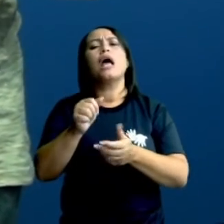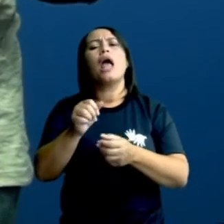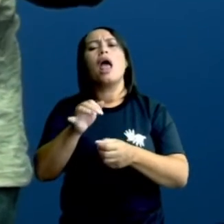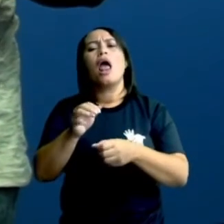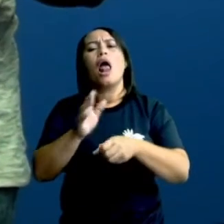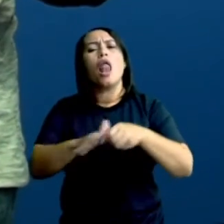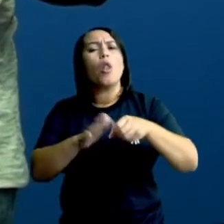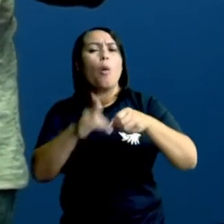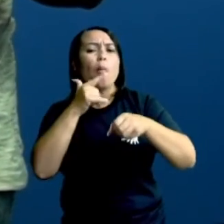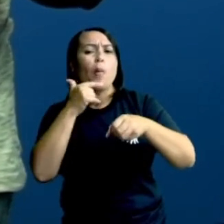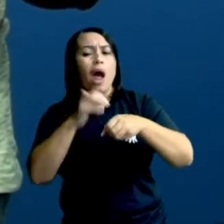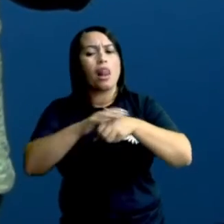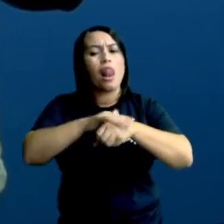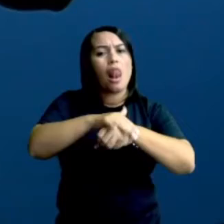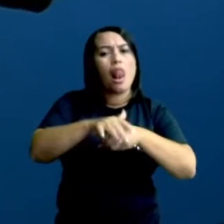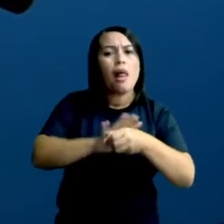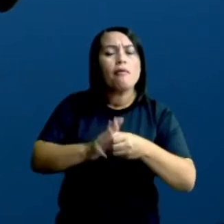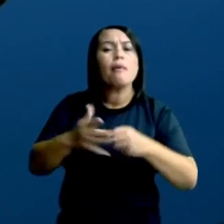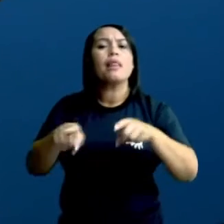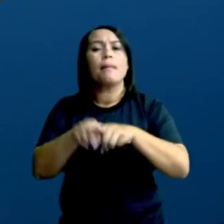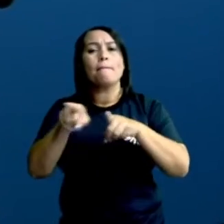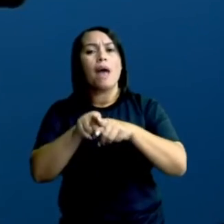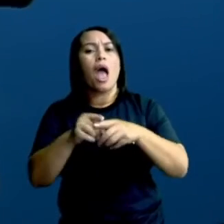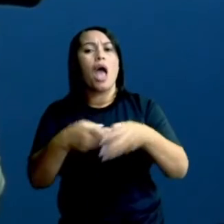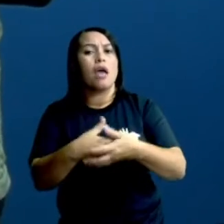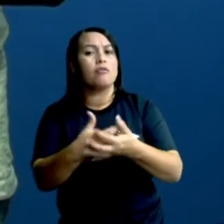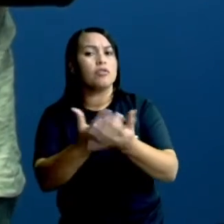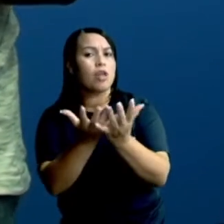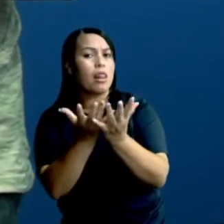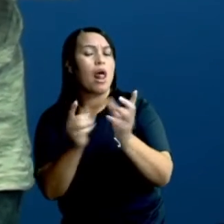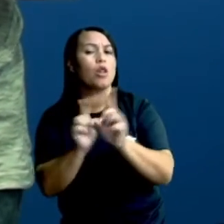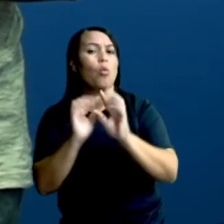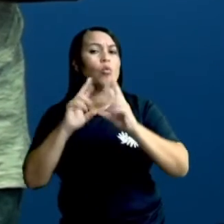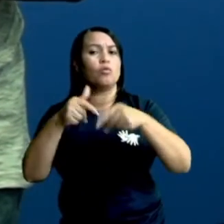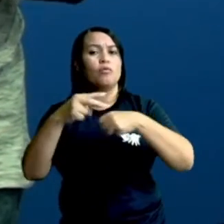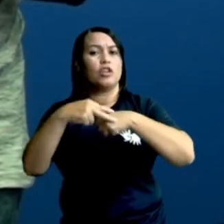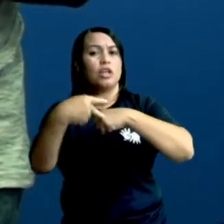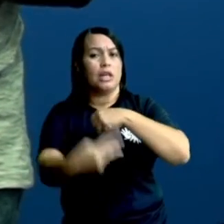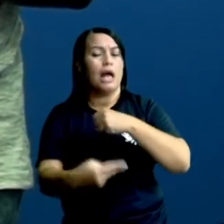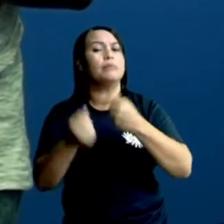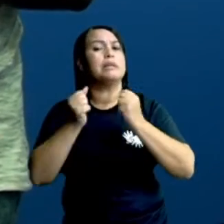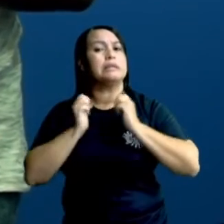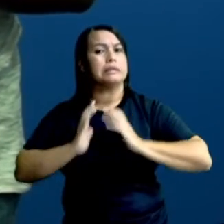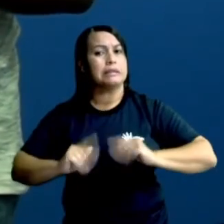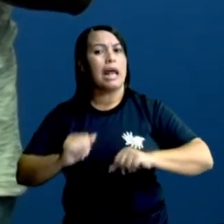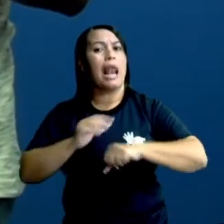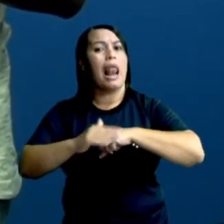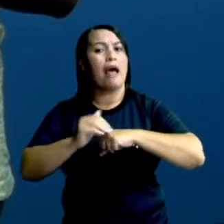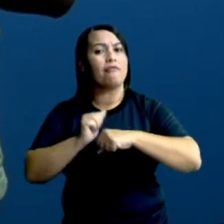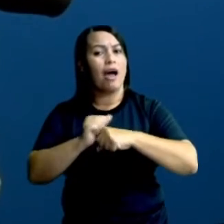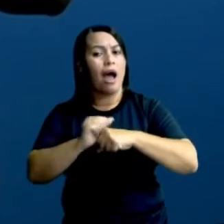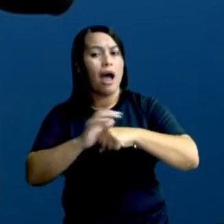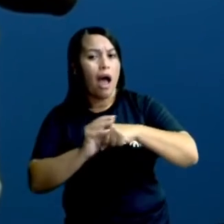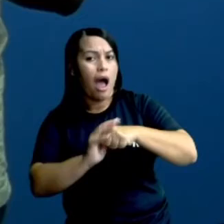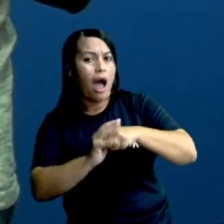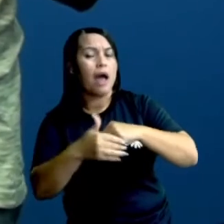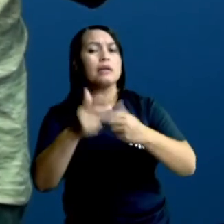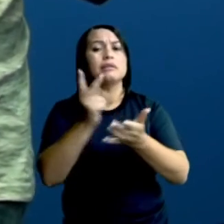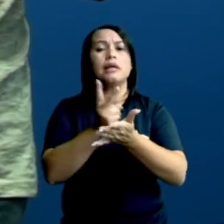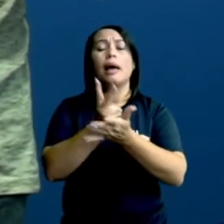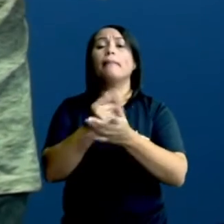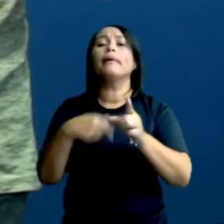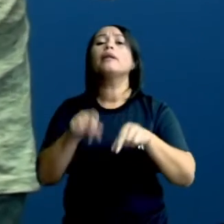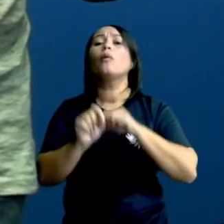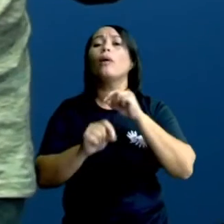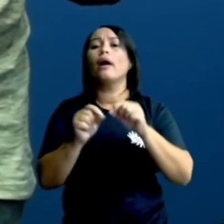esses vegetais, não tem problema. Então, por isso, lave sempre os vegetais para evitar toxoplasmose. Além disso, uma grande